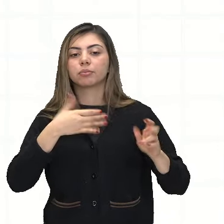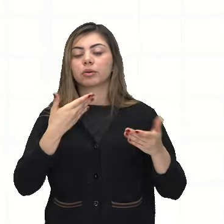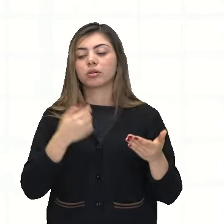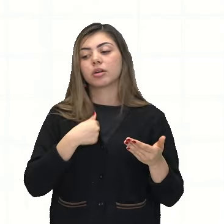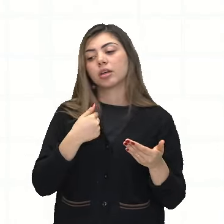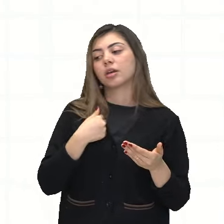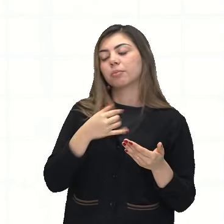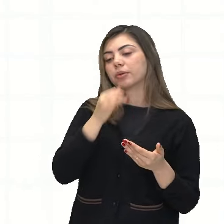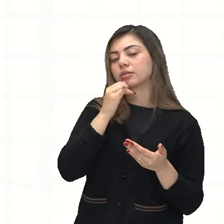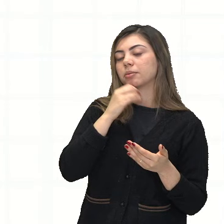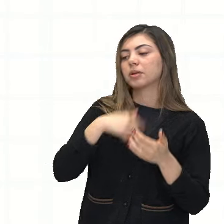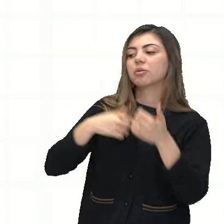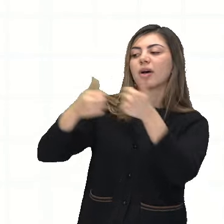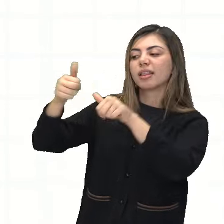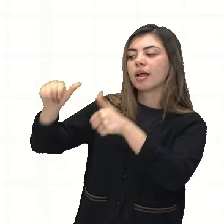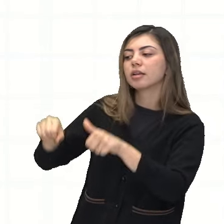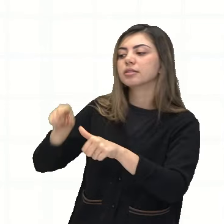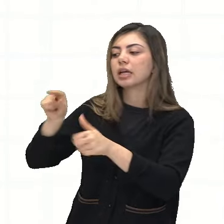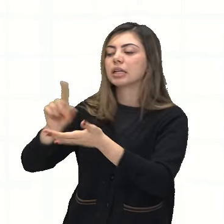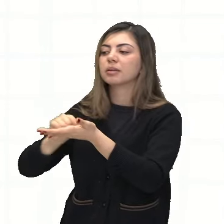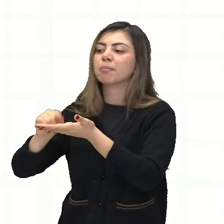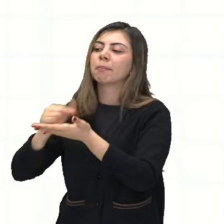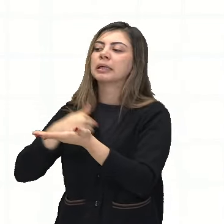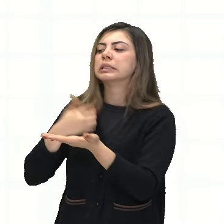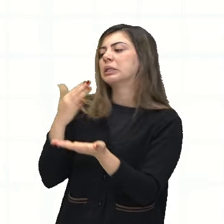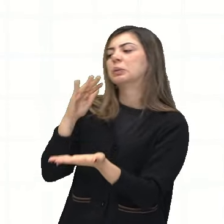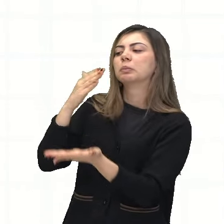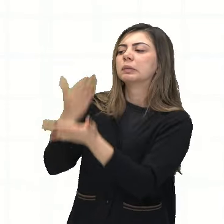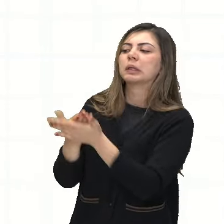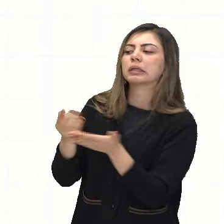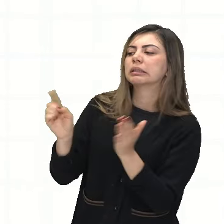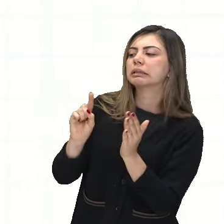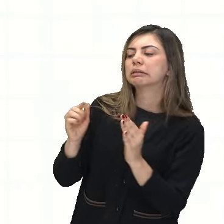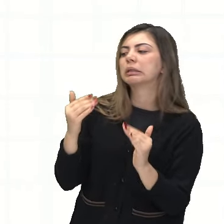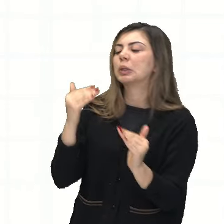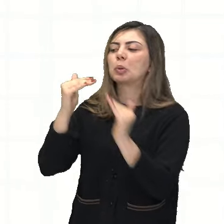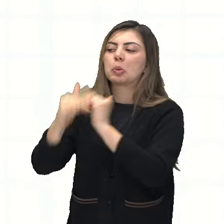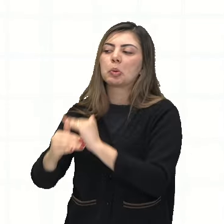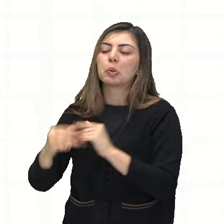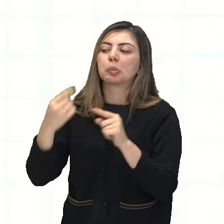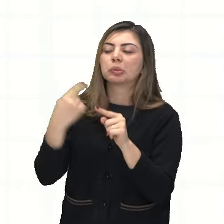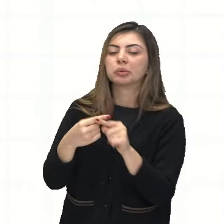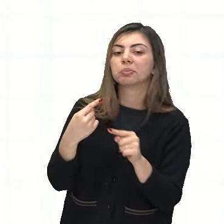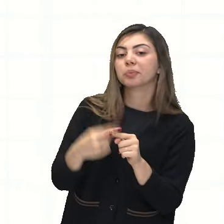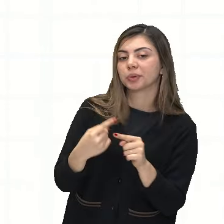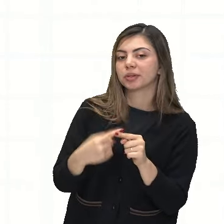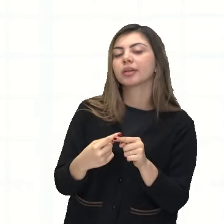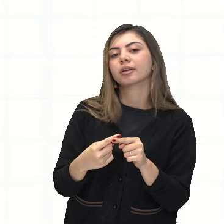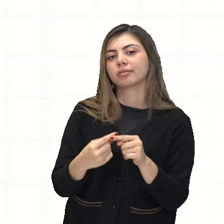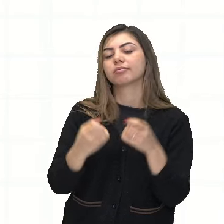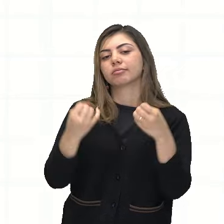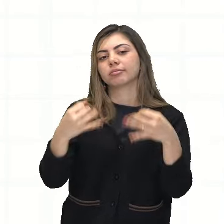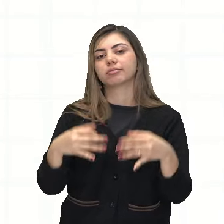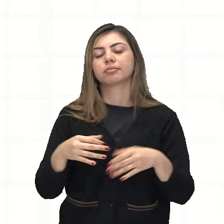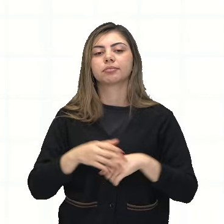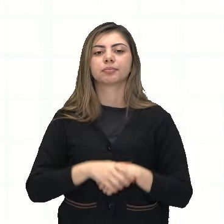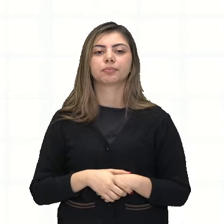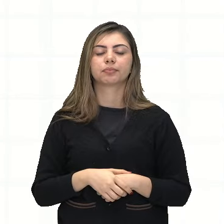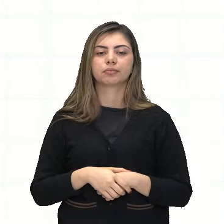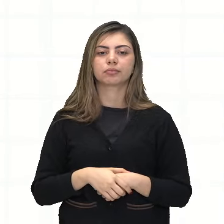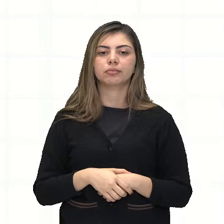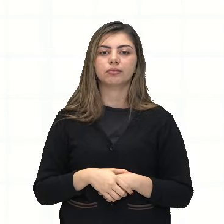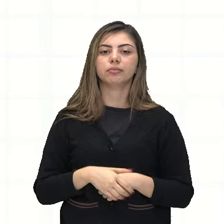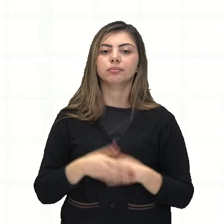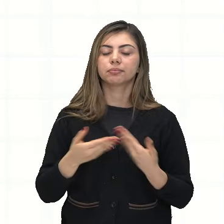aqui mas não foi muito o que eu acredito eu não acho que isso esteja eh de Fato muito correto